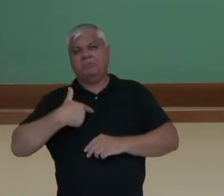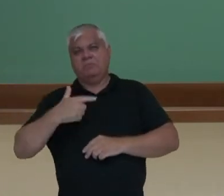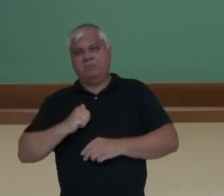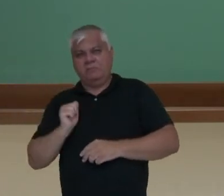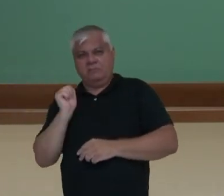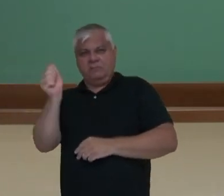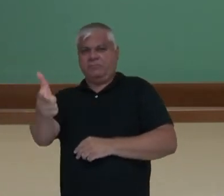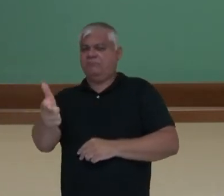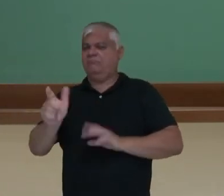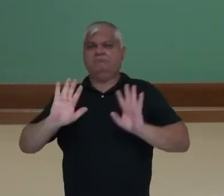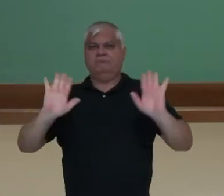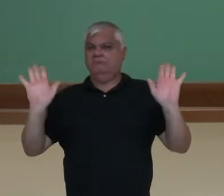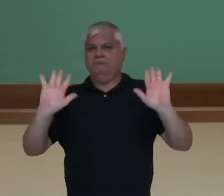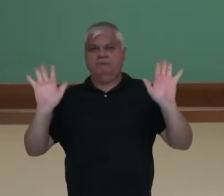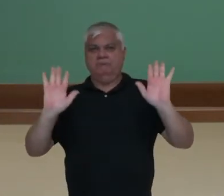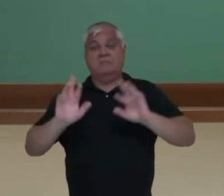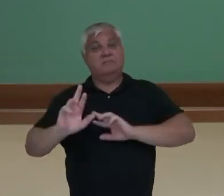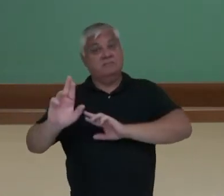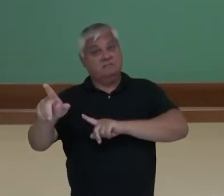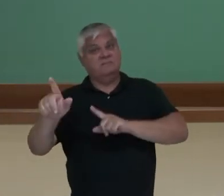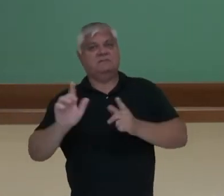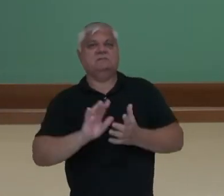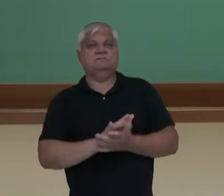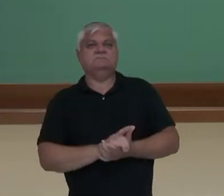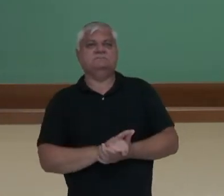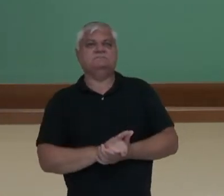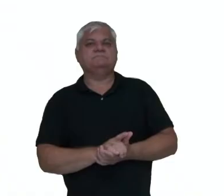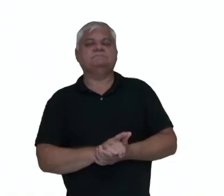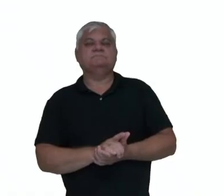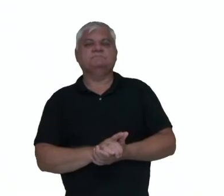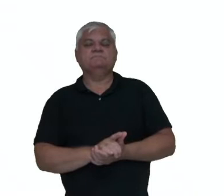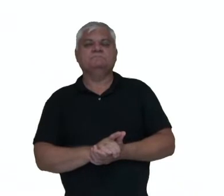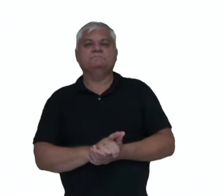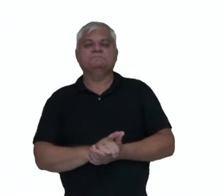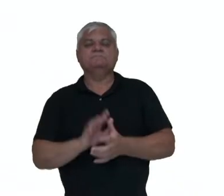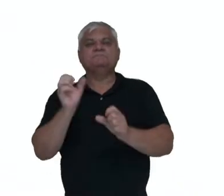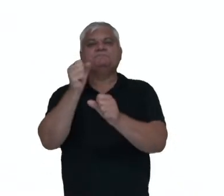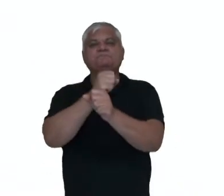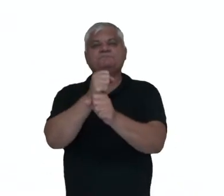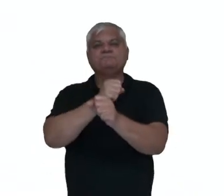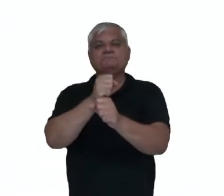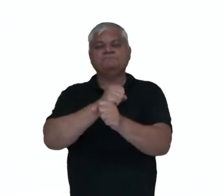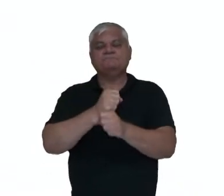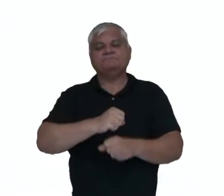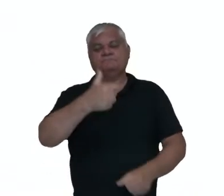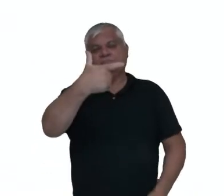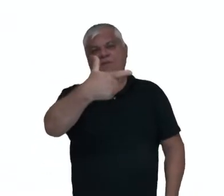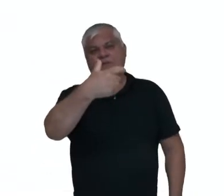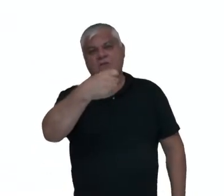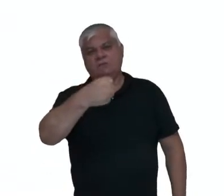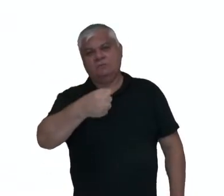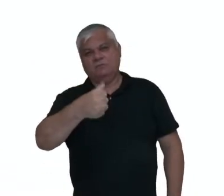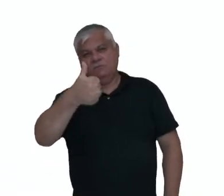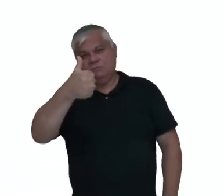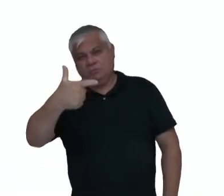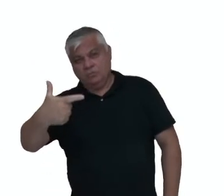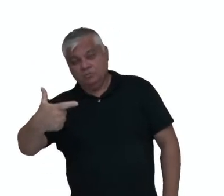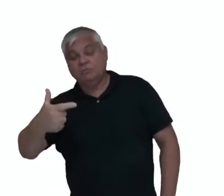não é? Bacana a gente pensar sobre isso, pessoal. No ano de 212, né, o imperador